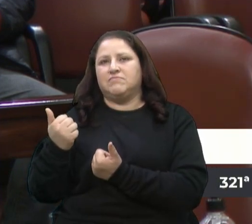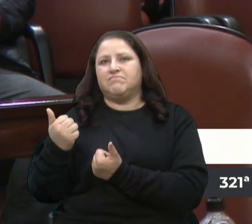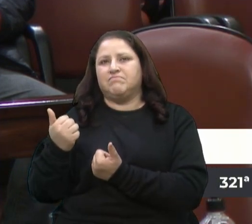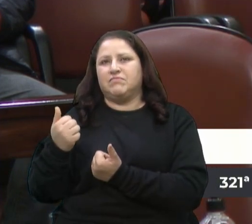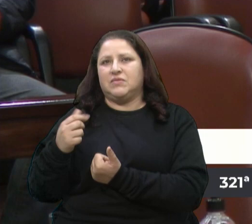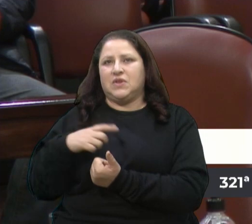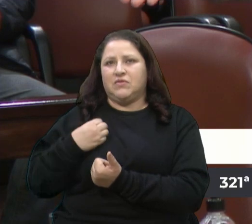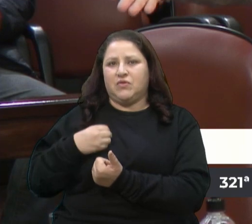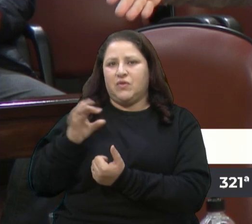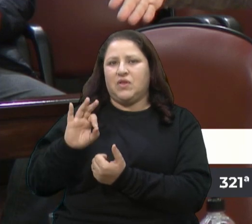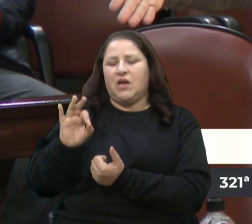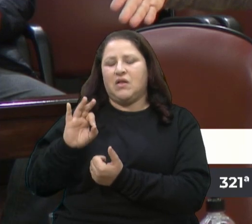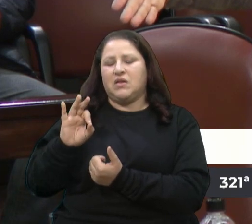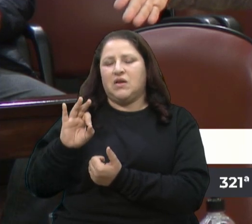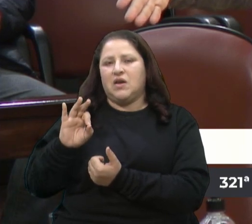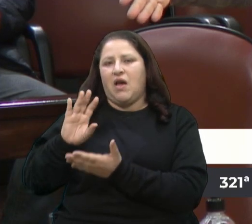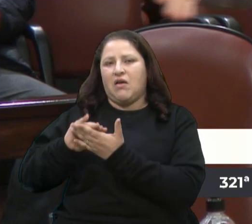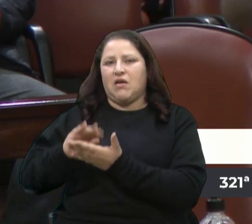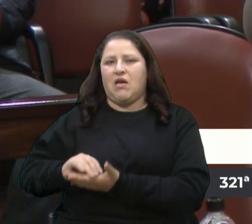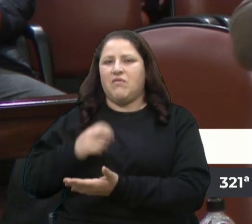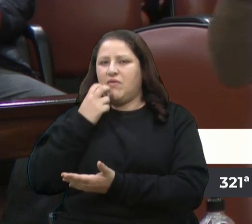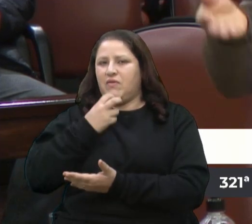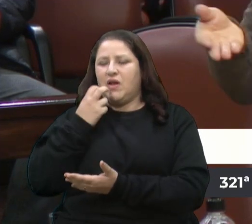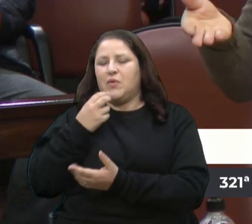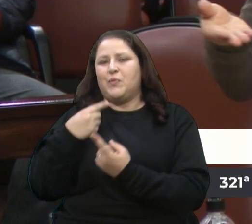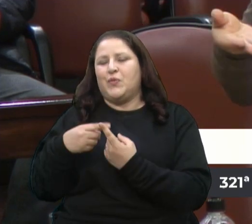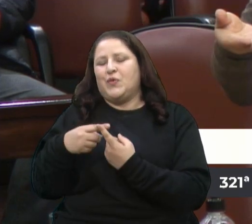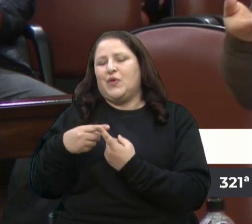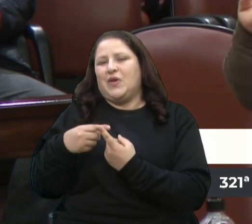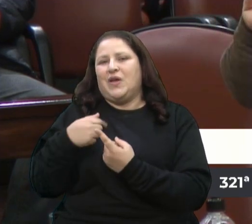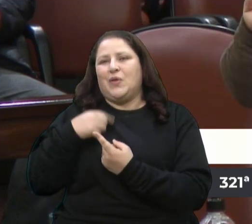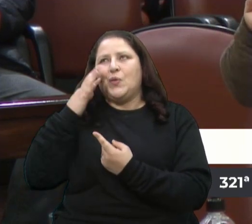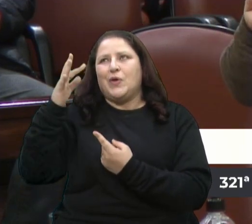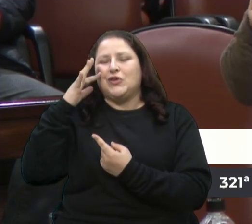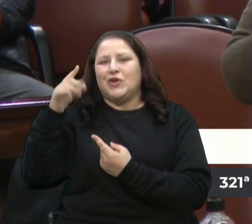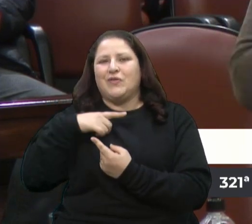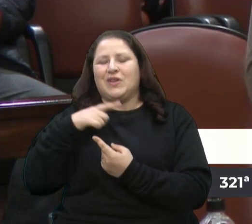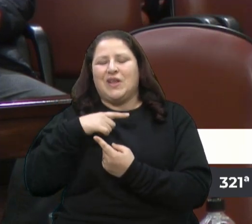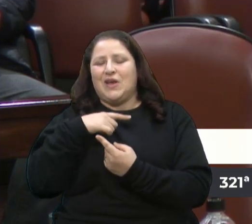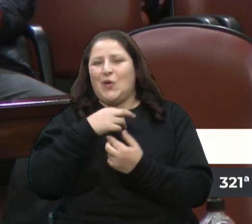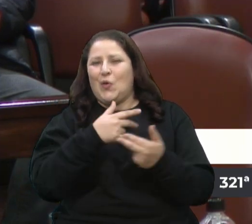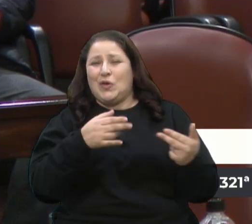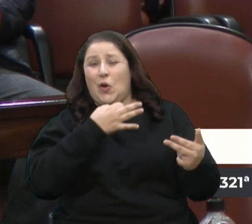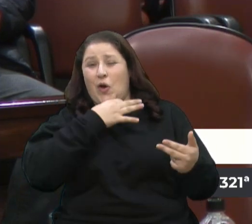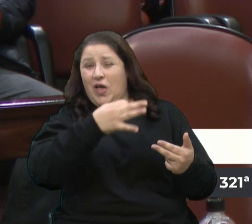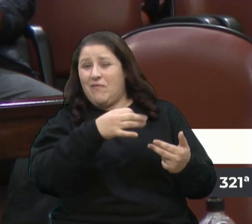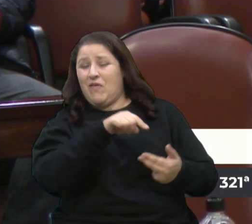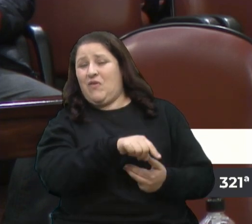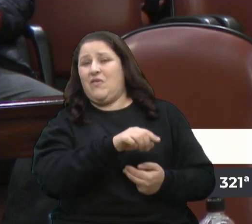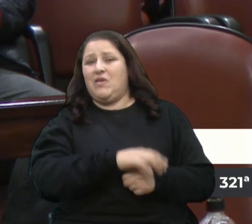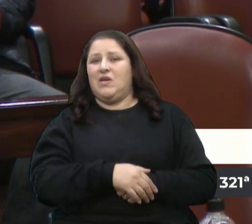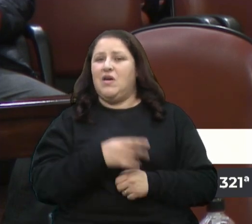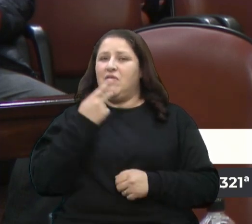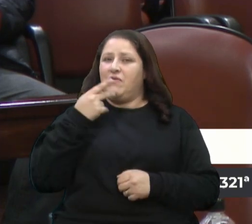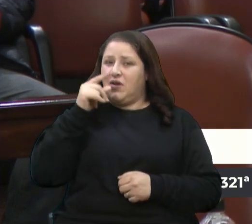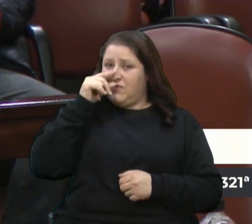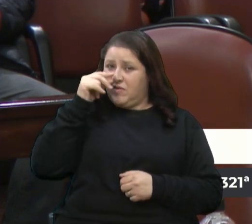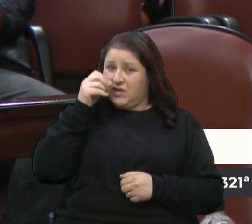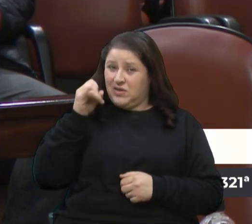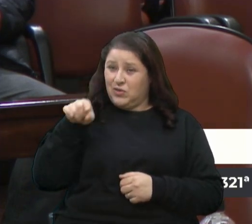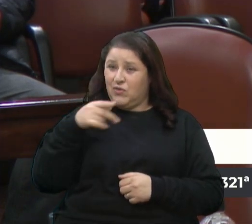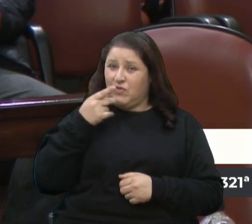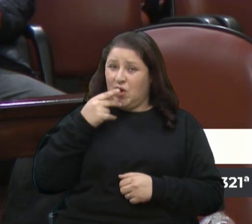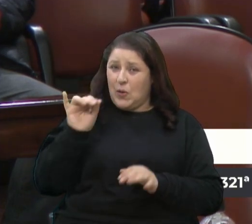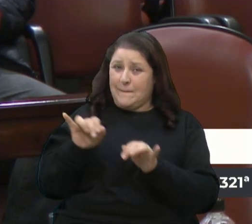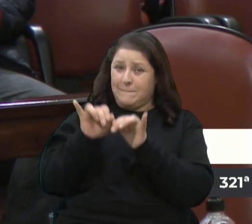porque a gente não imaginava que ia ser um show dos horrores aquilo ali. E vou lhe dizer, vereador Fantinel, se o senhor falou uma